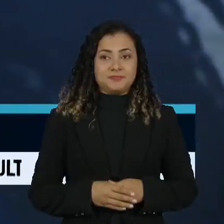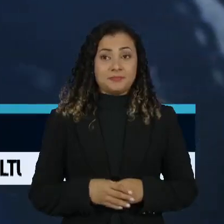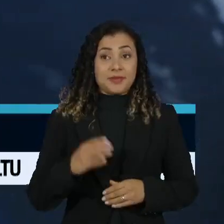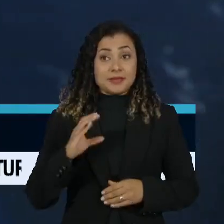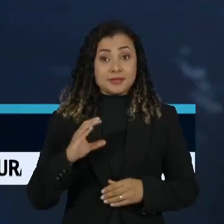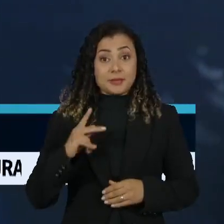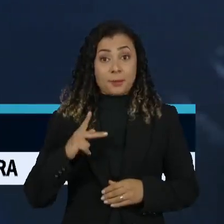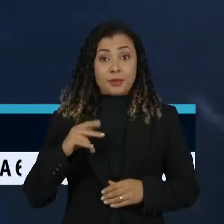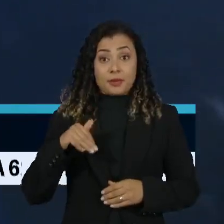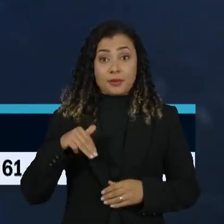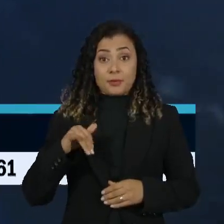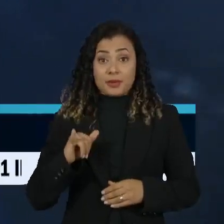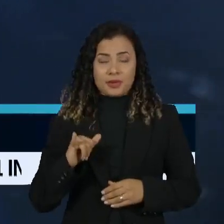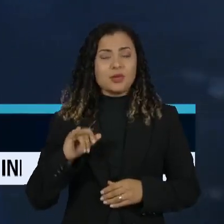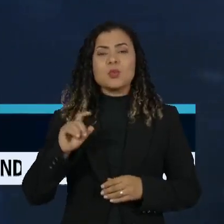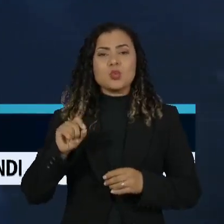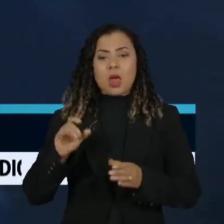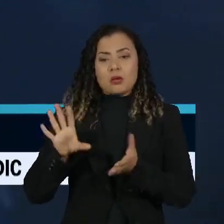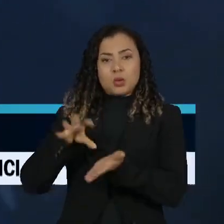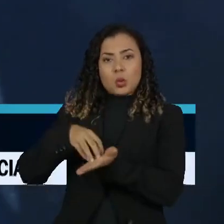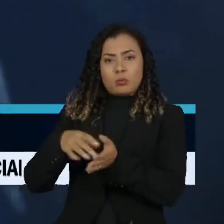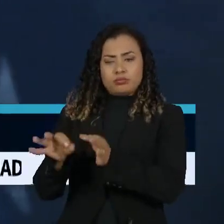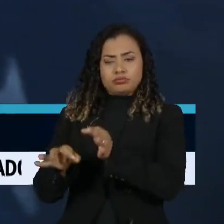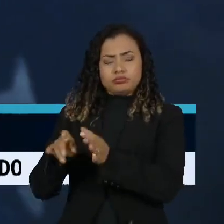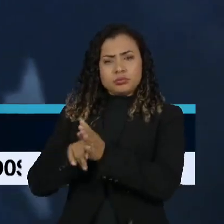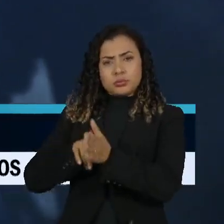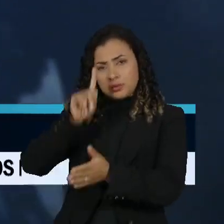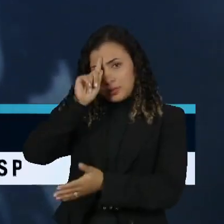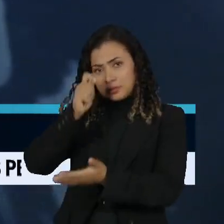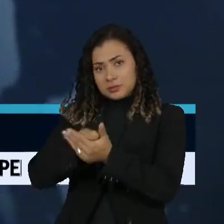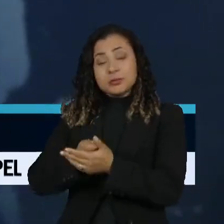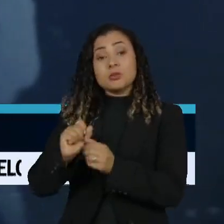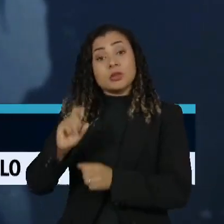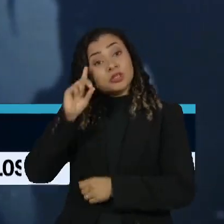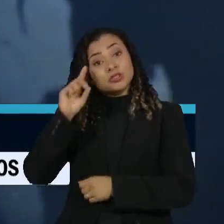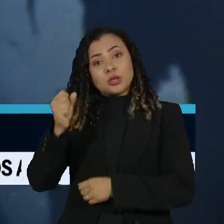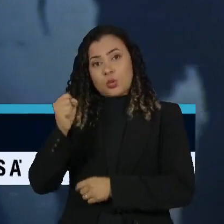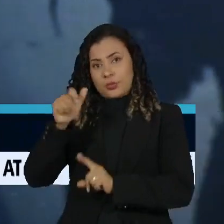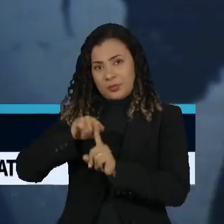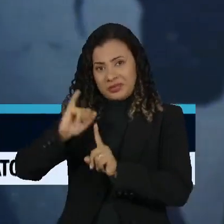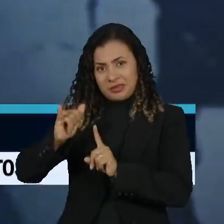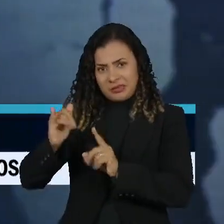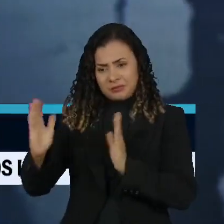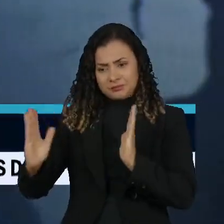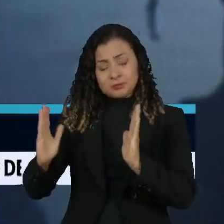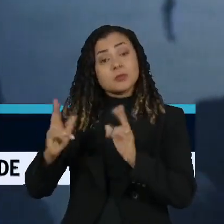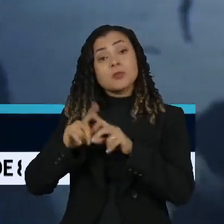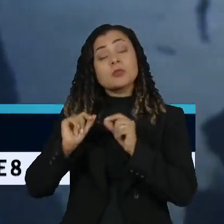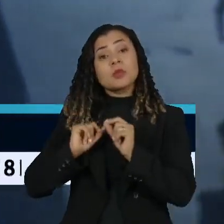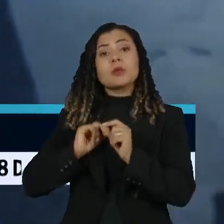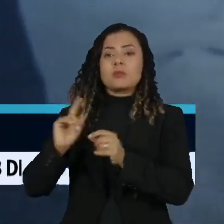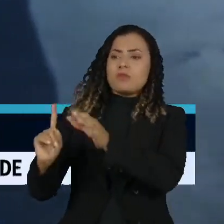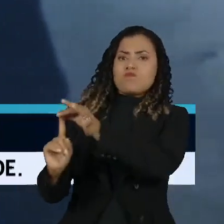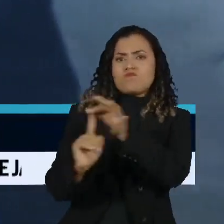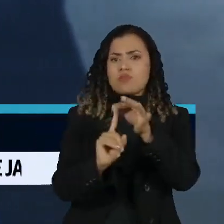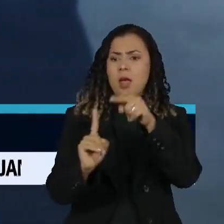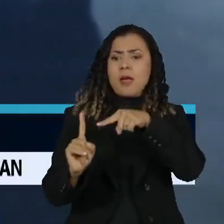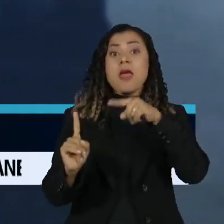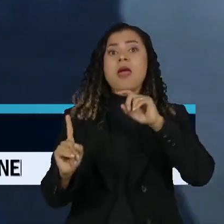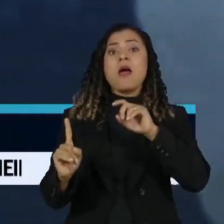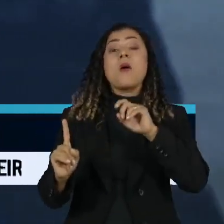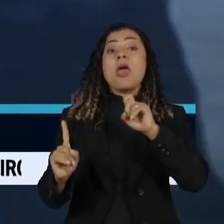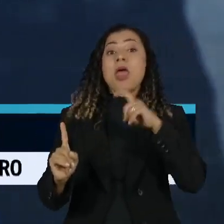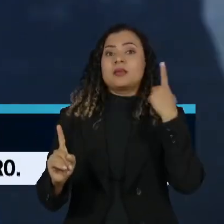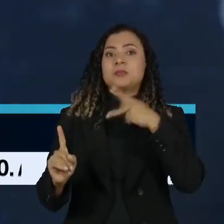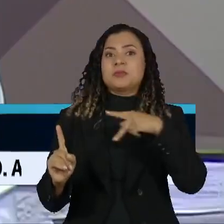A CPMI dos Atos de 8 de janeiro aprovou hoje o relatório que pede o indiciamento do ex-presidente Jair Bolsonaro de militares